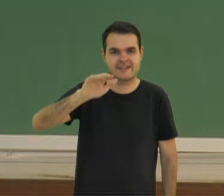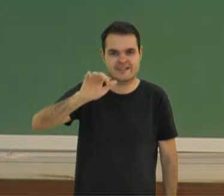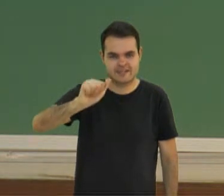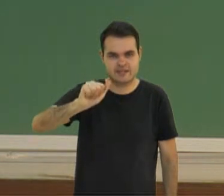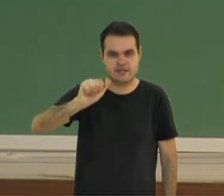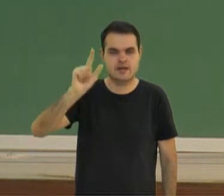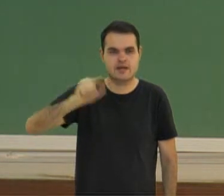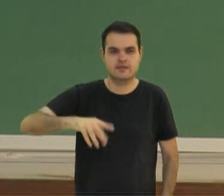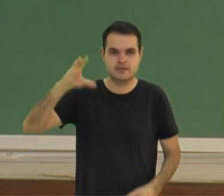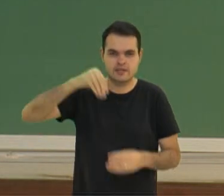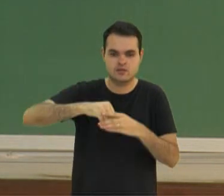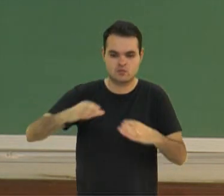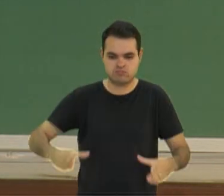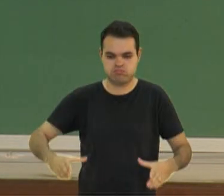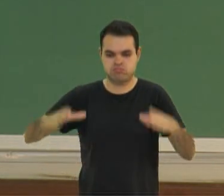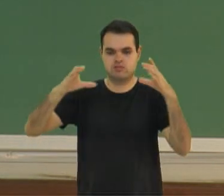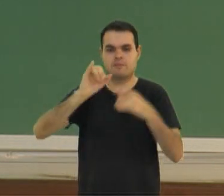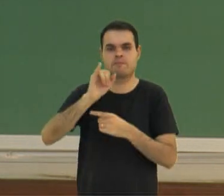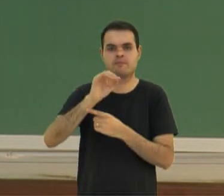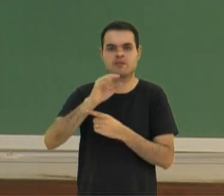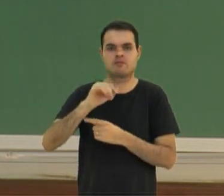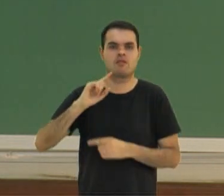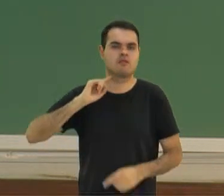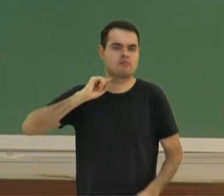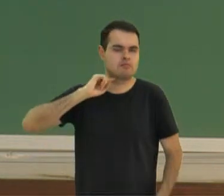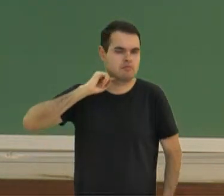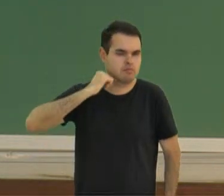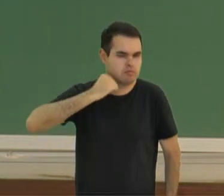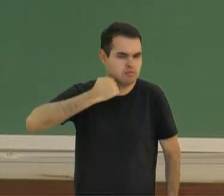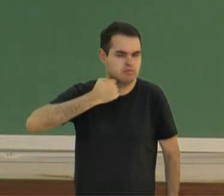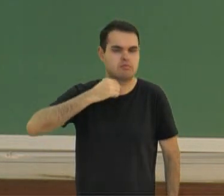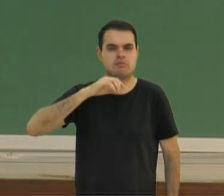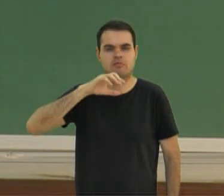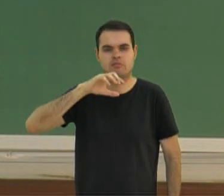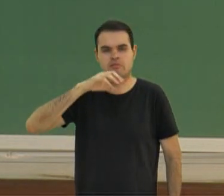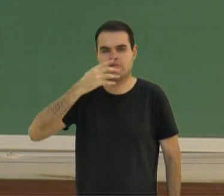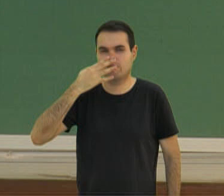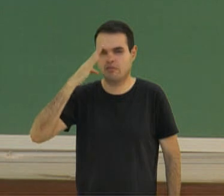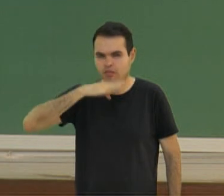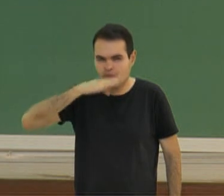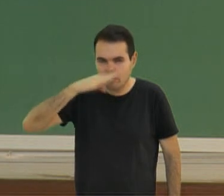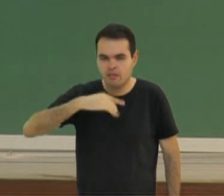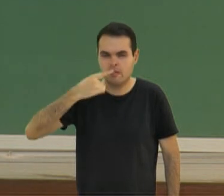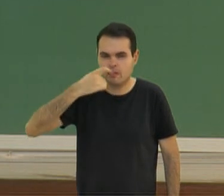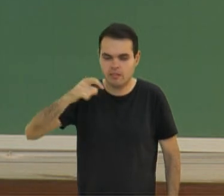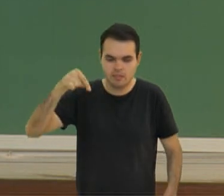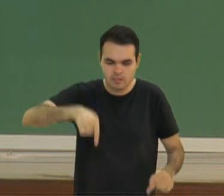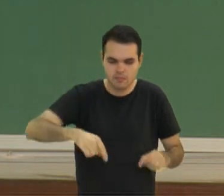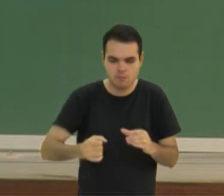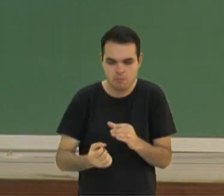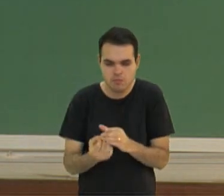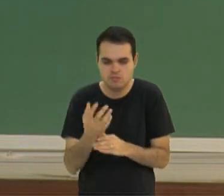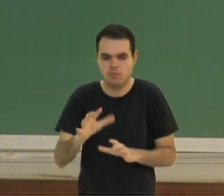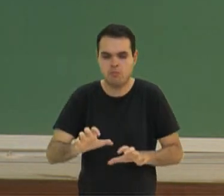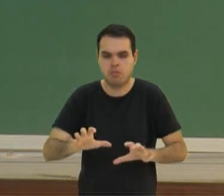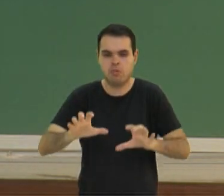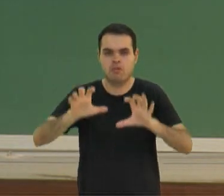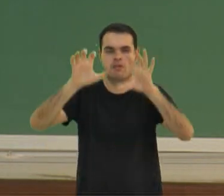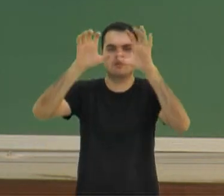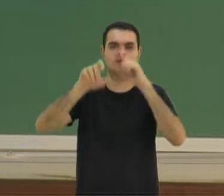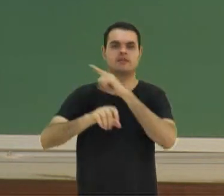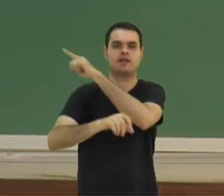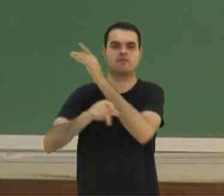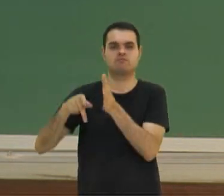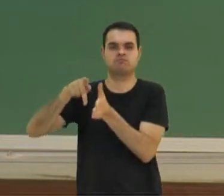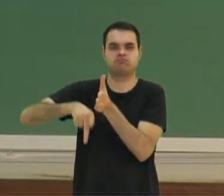biodigestor. O biodigestor, tudo aquilo que apodrece, ele tem a produção de gás. Por exemplo, lá na minha terra, lá em Paranaguá, a gente